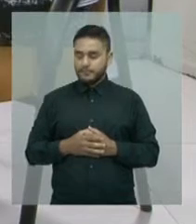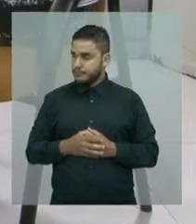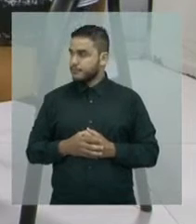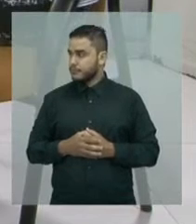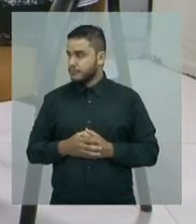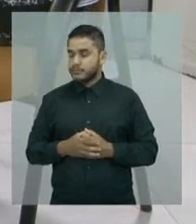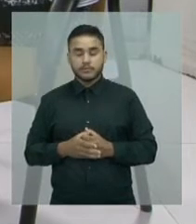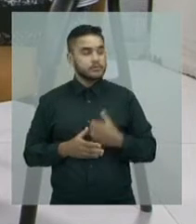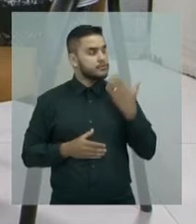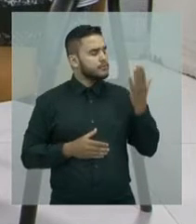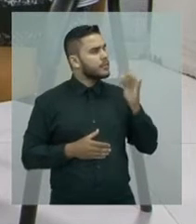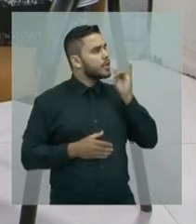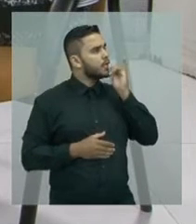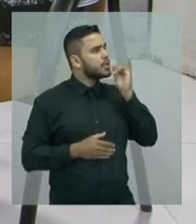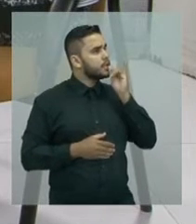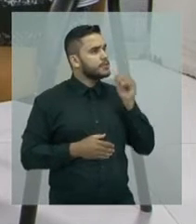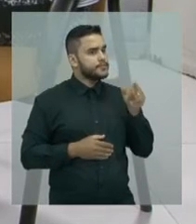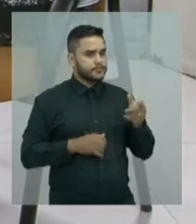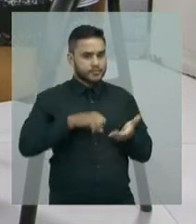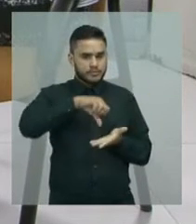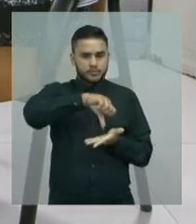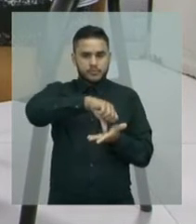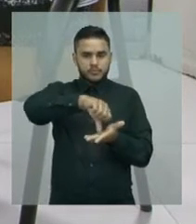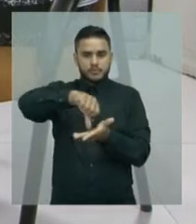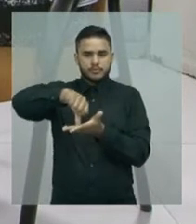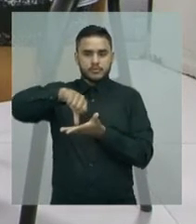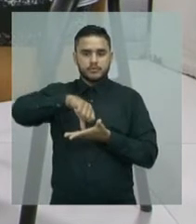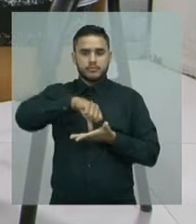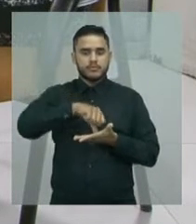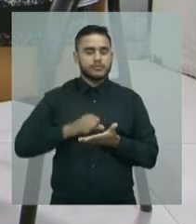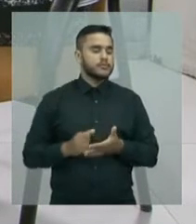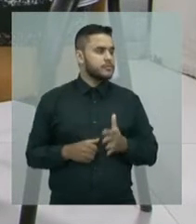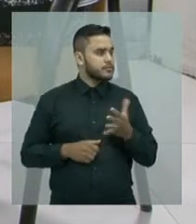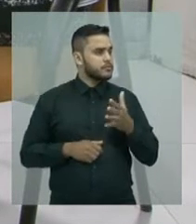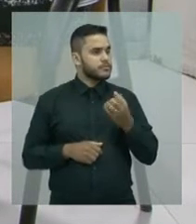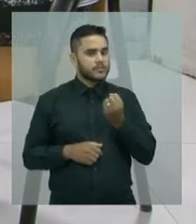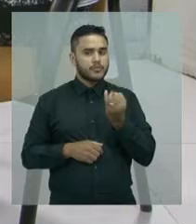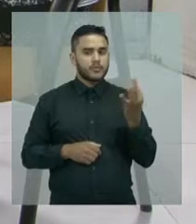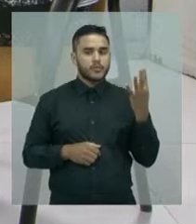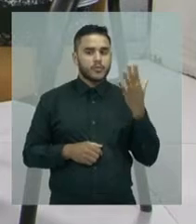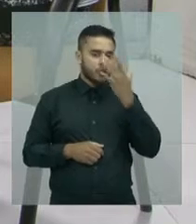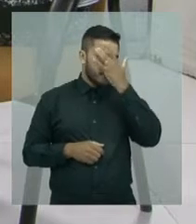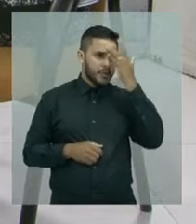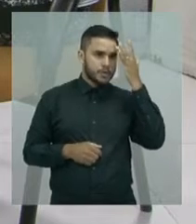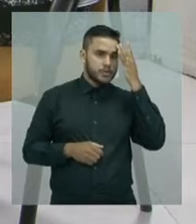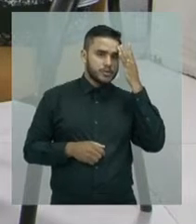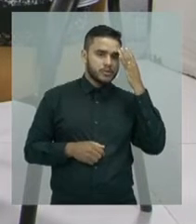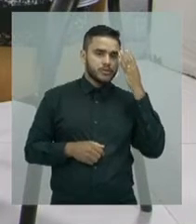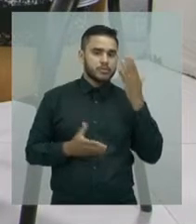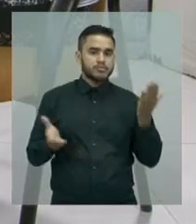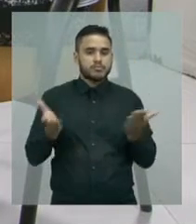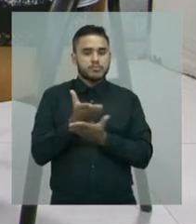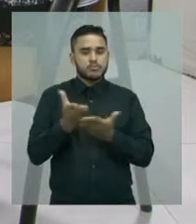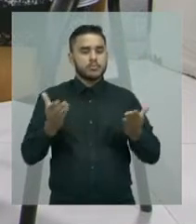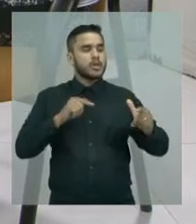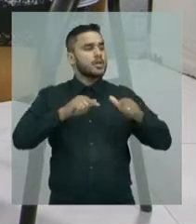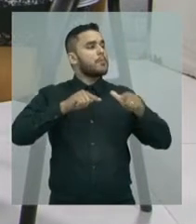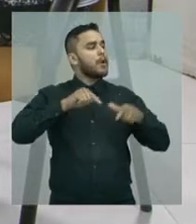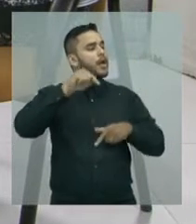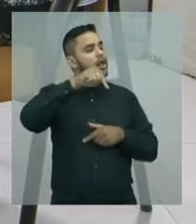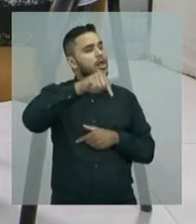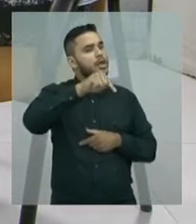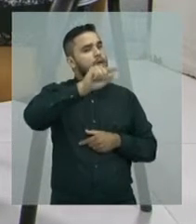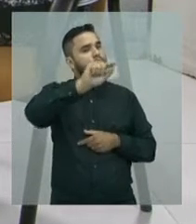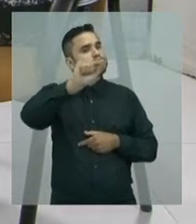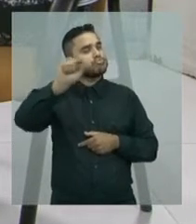E no caso, assim, um núcleo, ele é composto, assim, por quantos mediadores, ou quantos trabalhadores tem ali dentro?